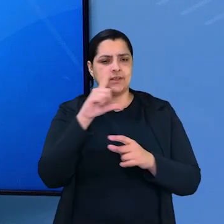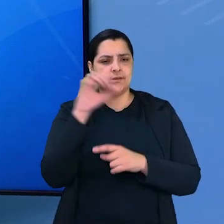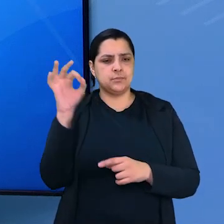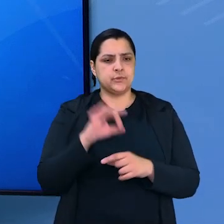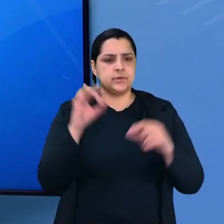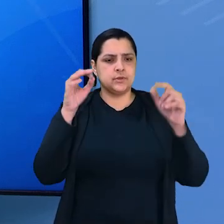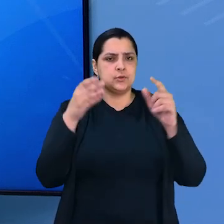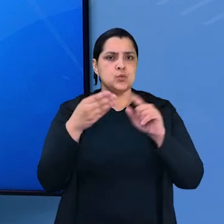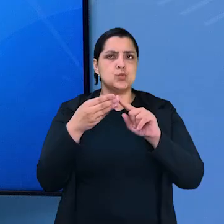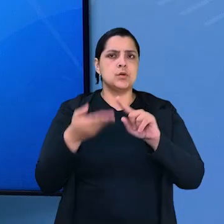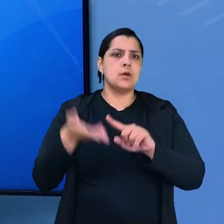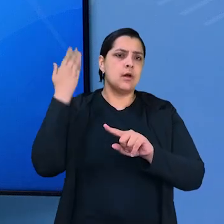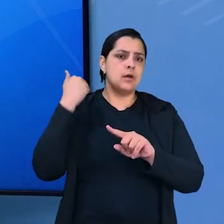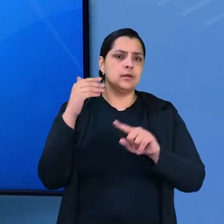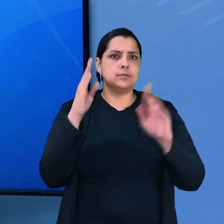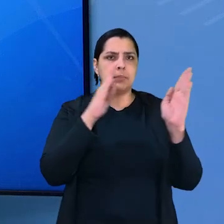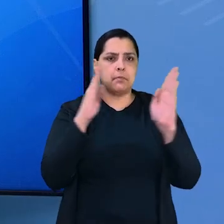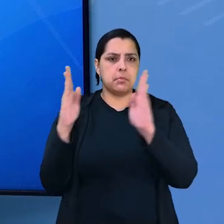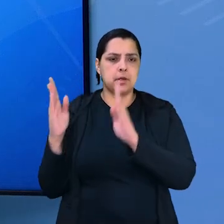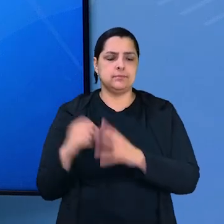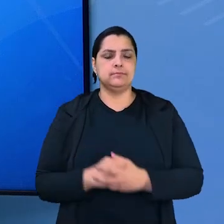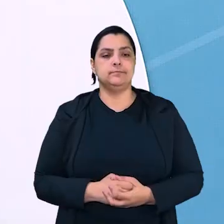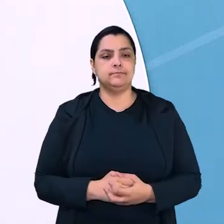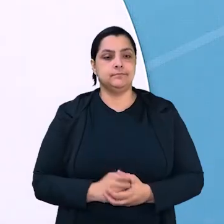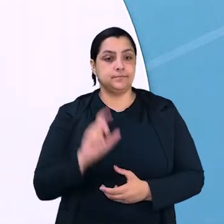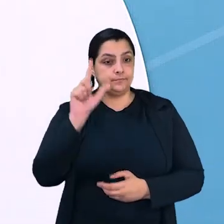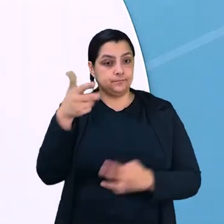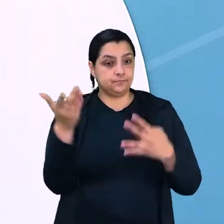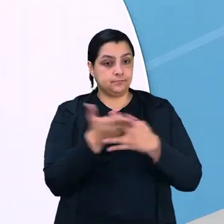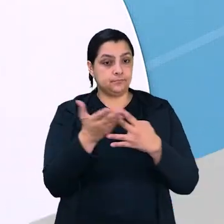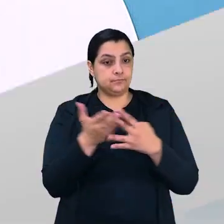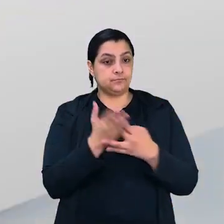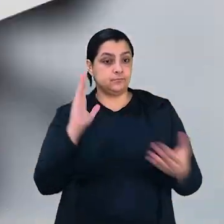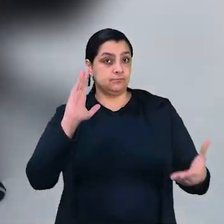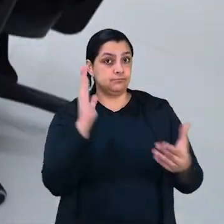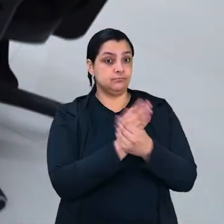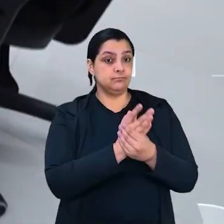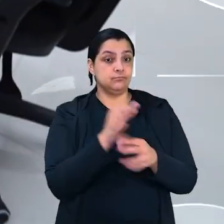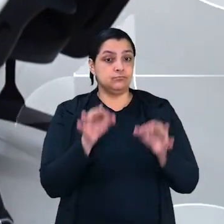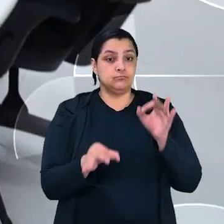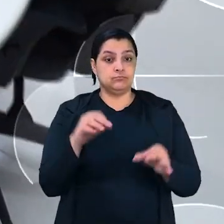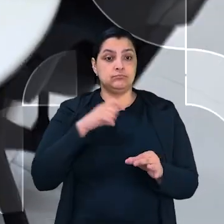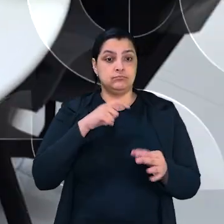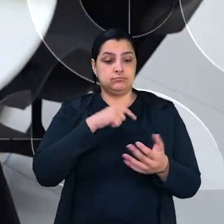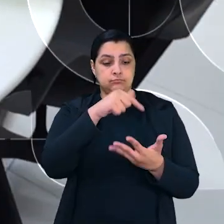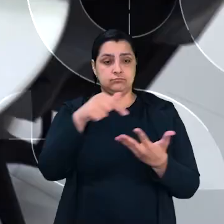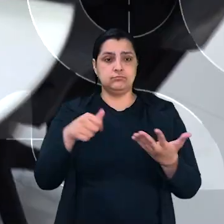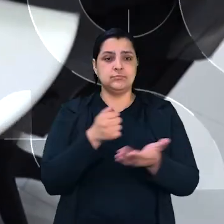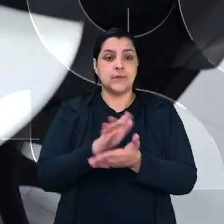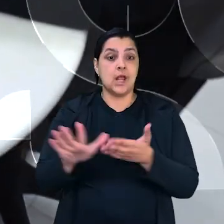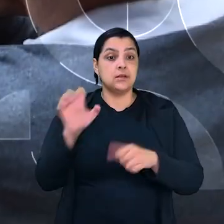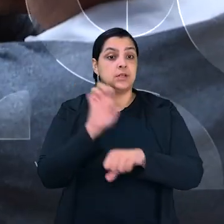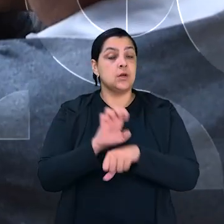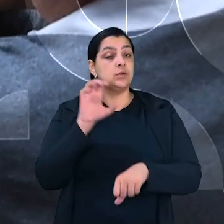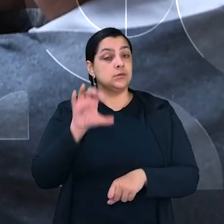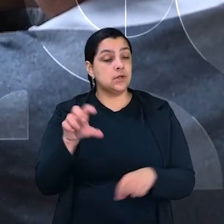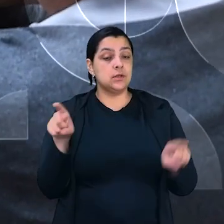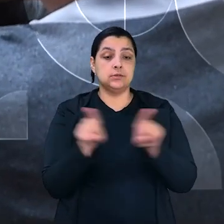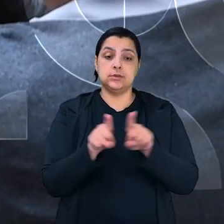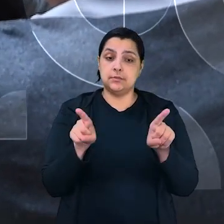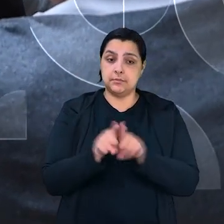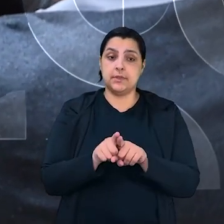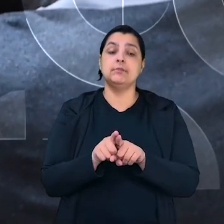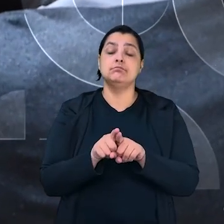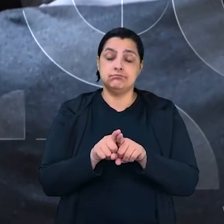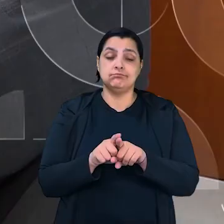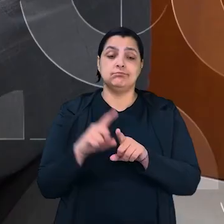encontra a íntegra das edições anteriores do programa. A seguir, uma ação na Justiça gera diversos custos ao Estado,